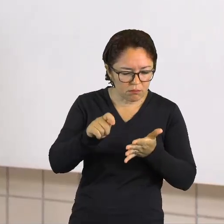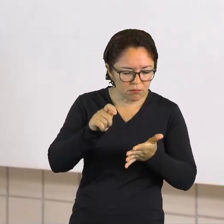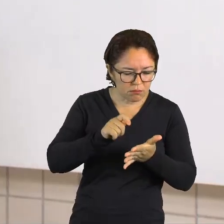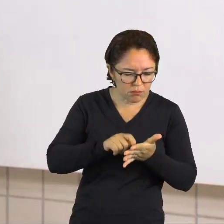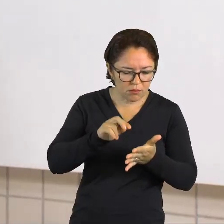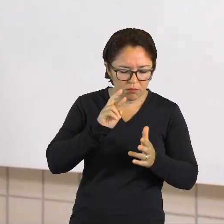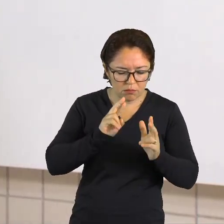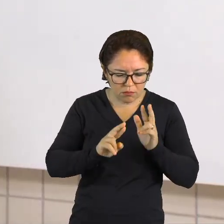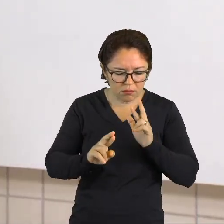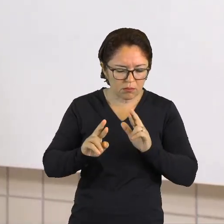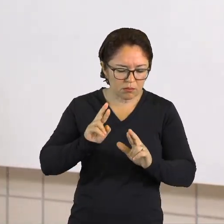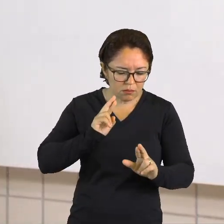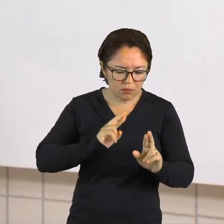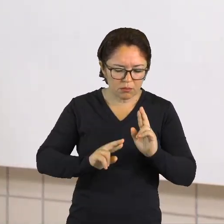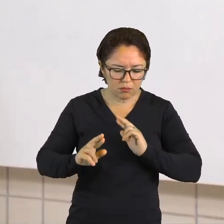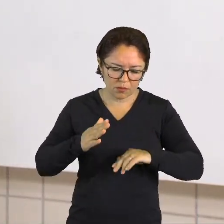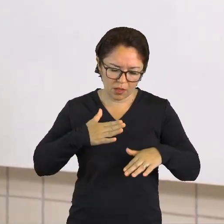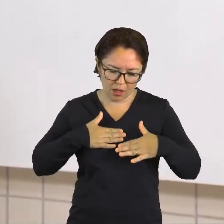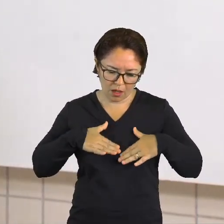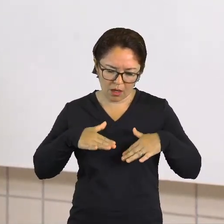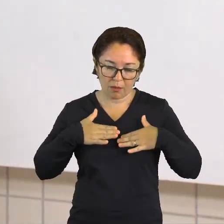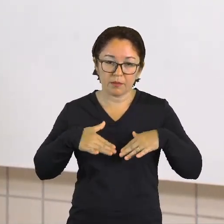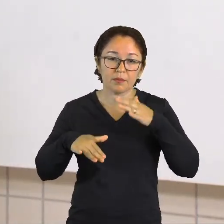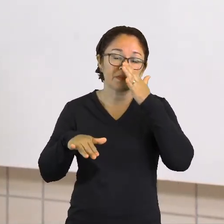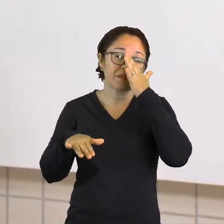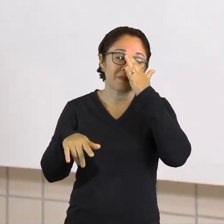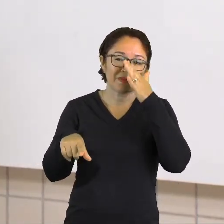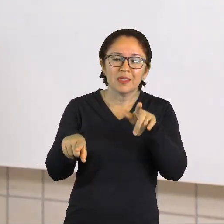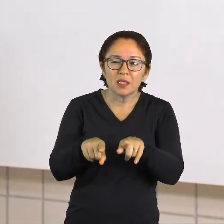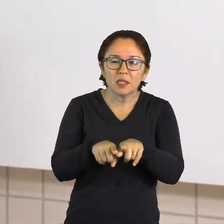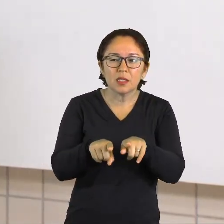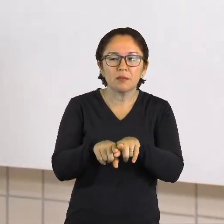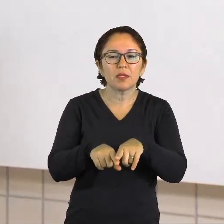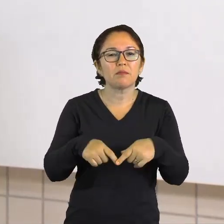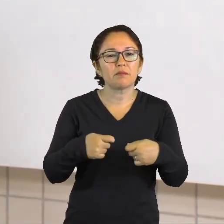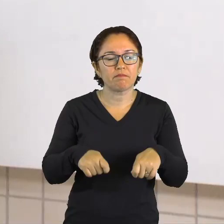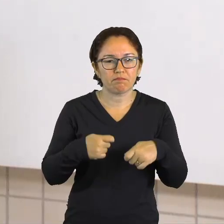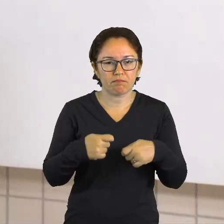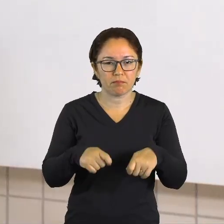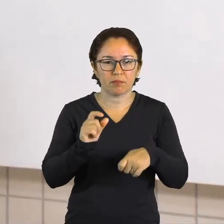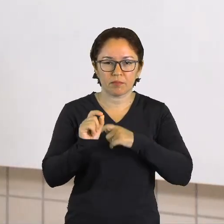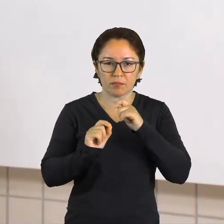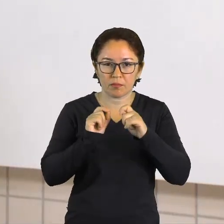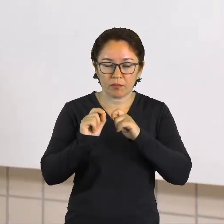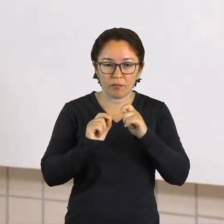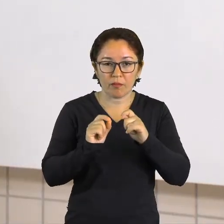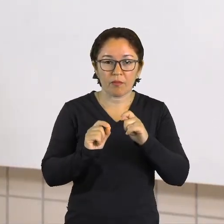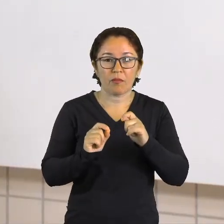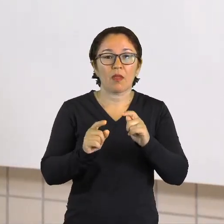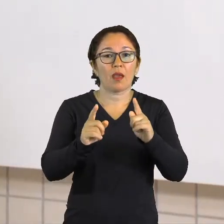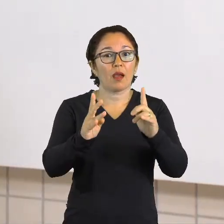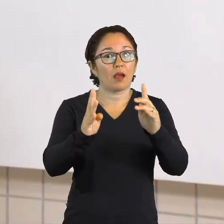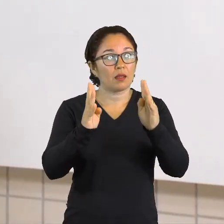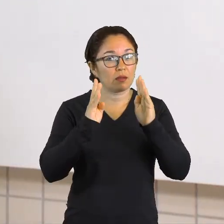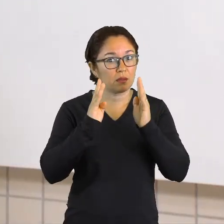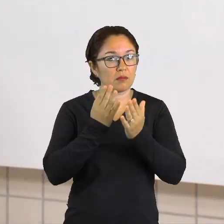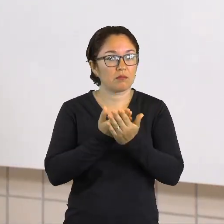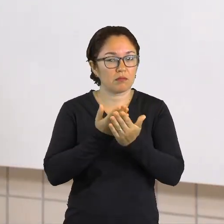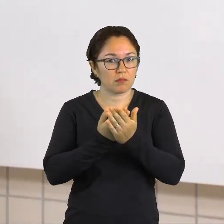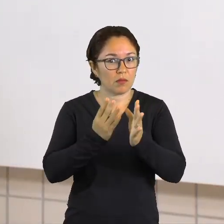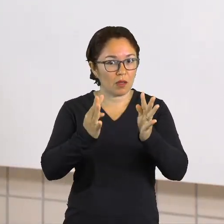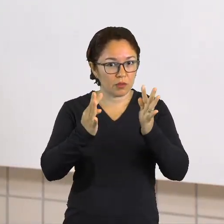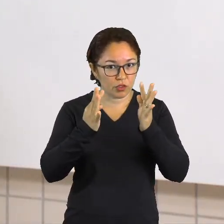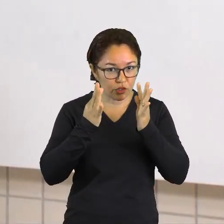outras aulas, assista às aulas antes de querer responder qualquer